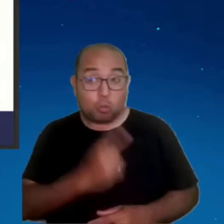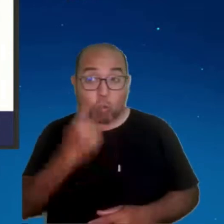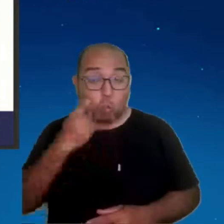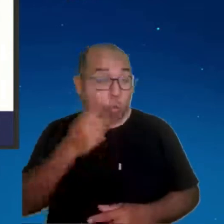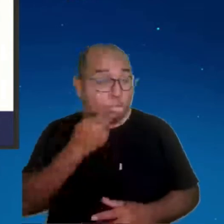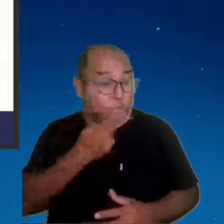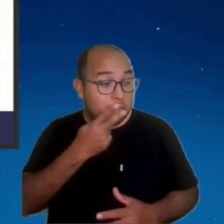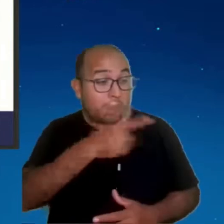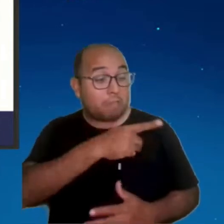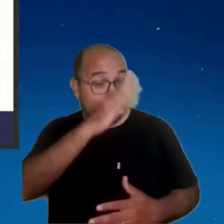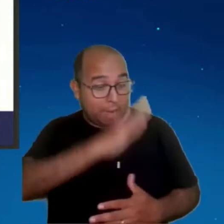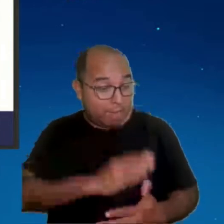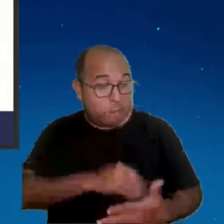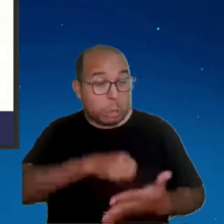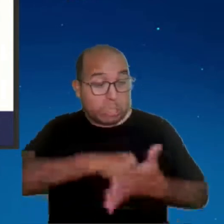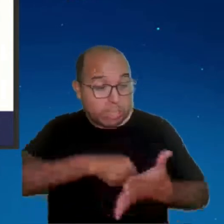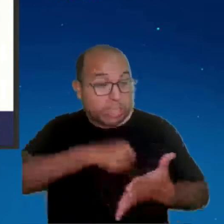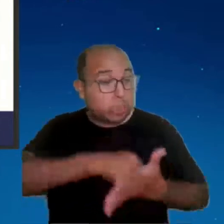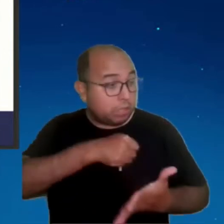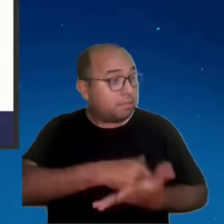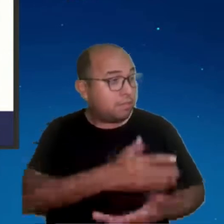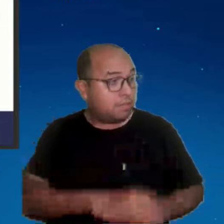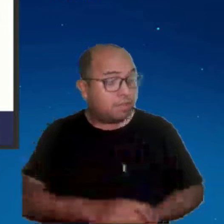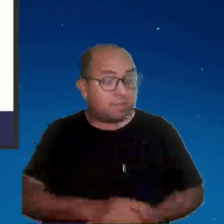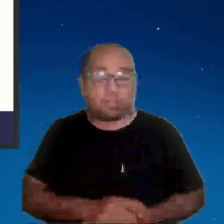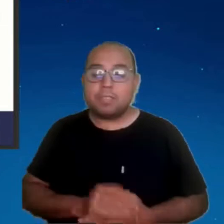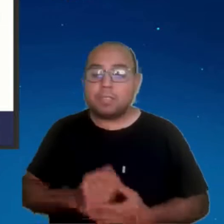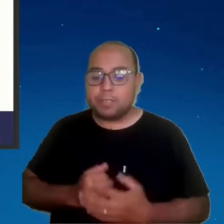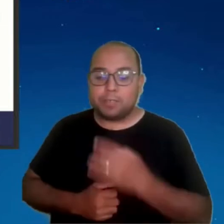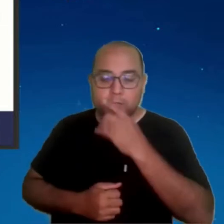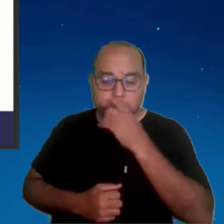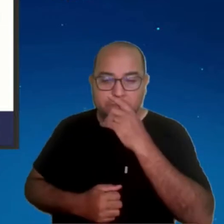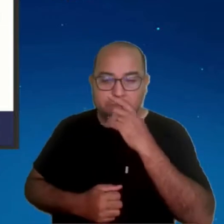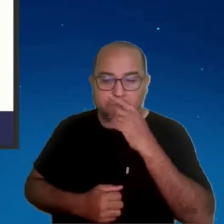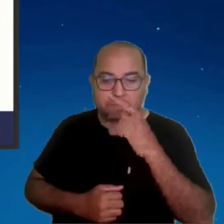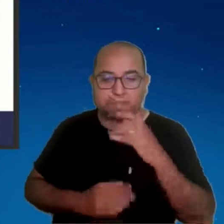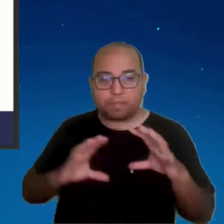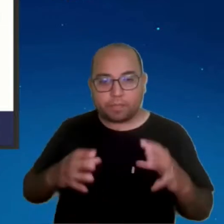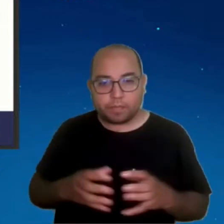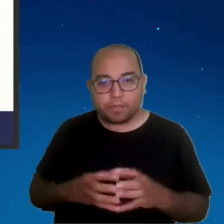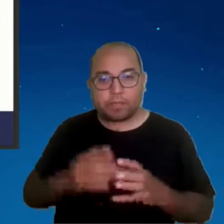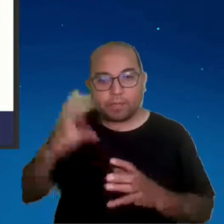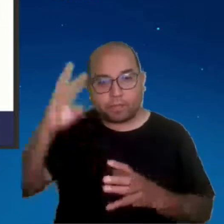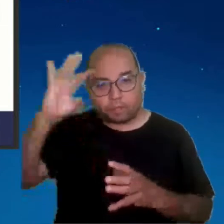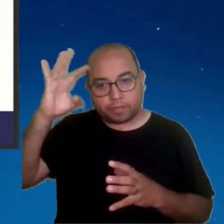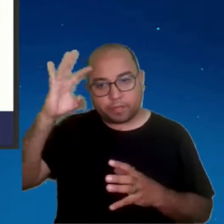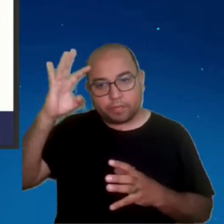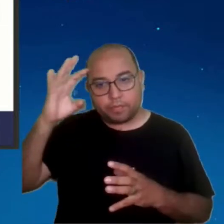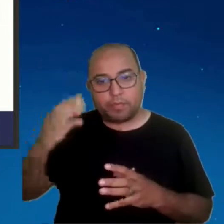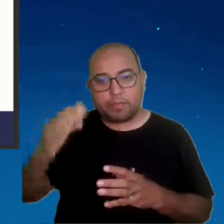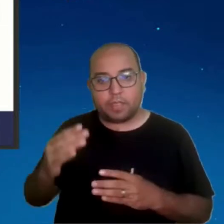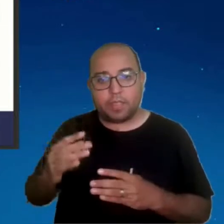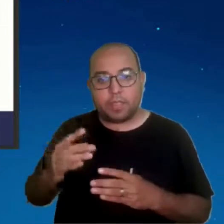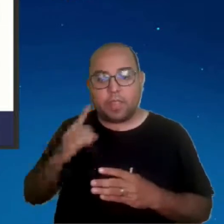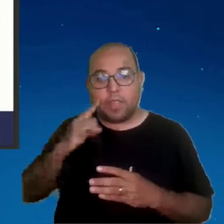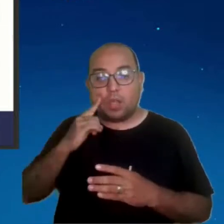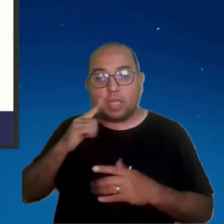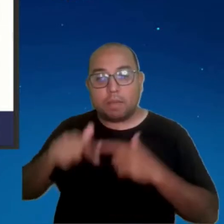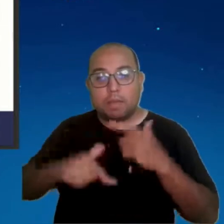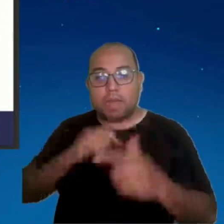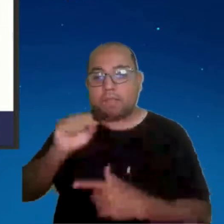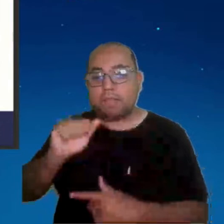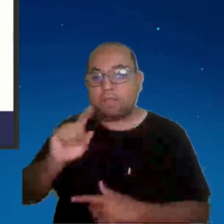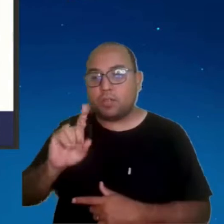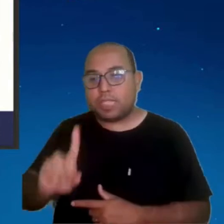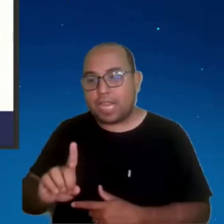mas eu pude trazer um pouco do meu pensamento para esse grupo, né? Eu trabalhava no SAD e eu dava suporte às pessoas